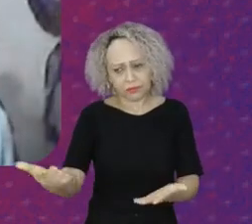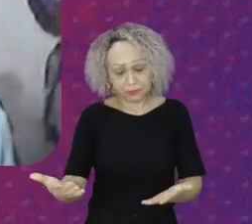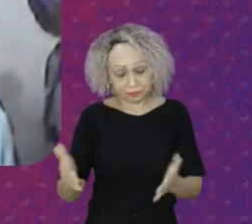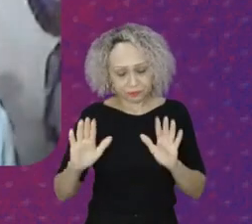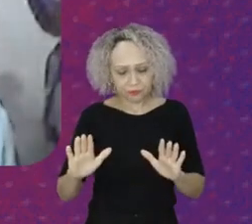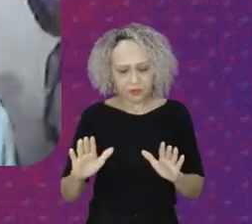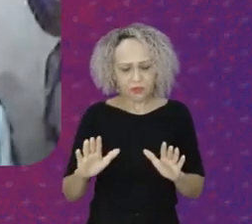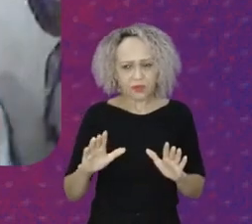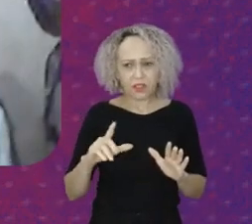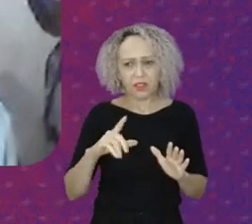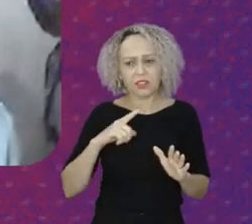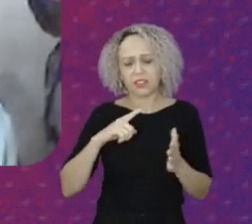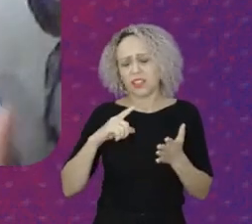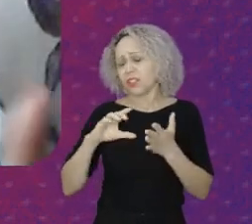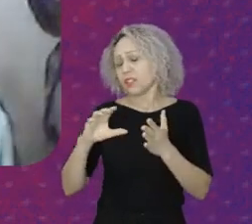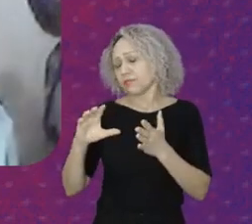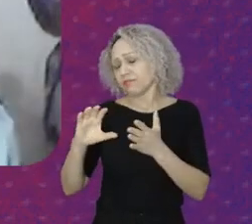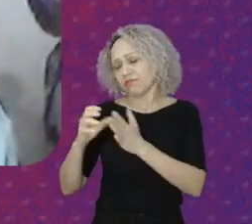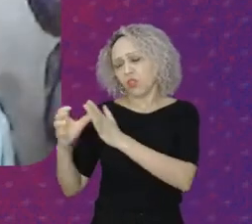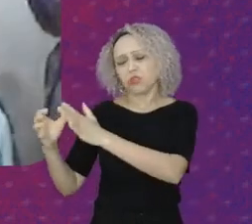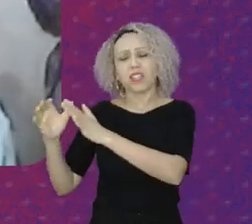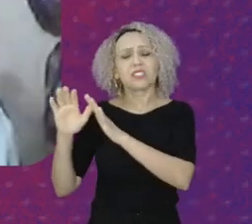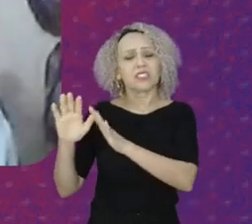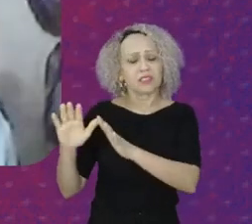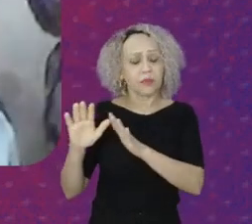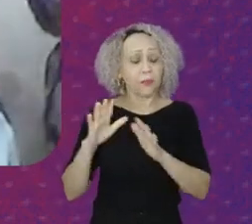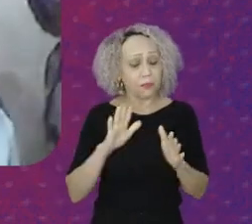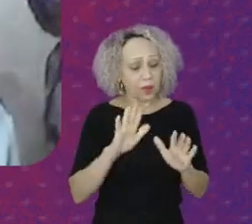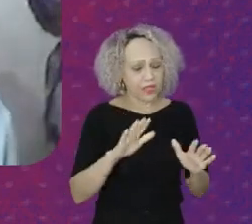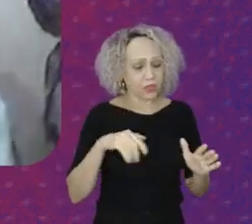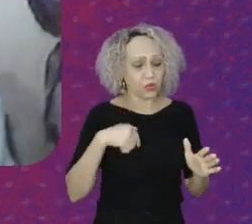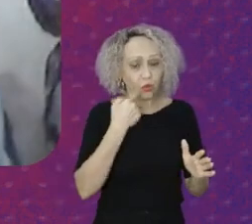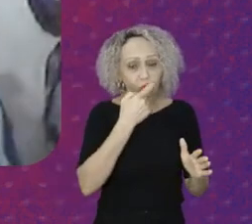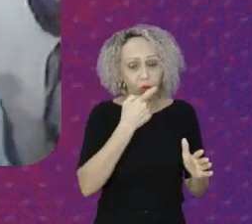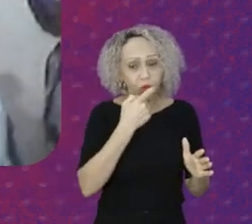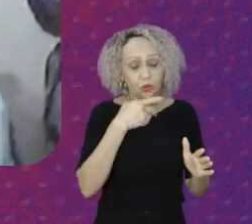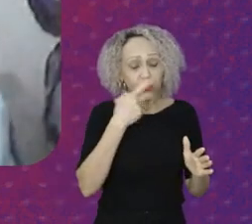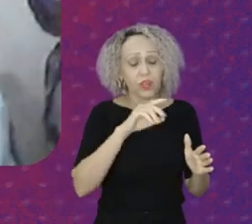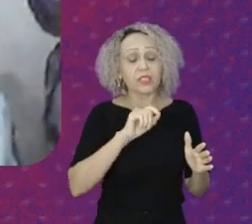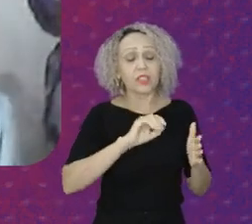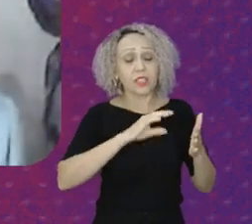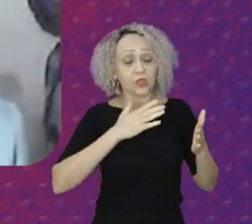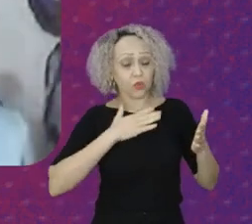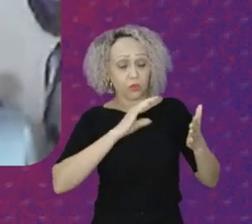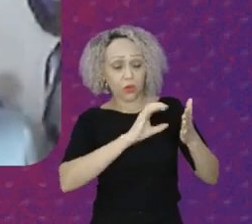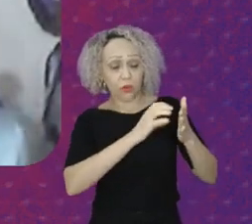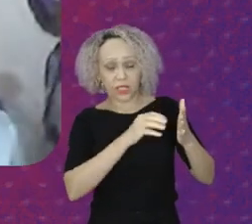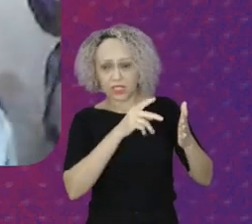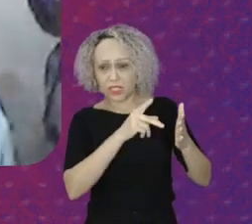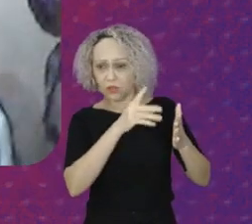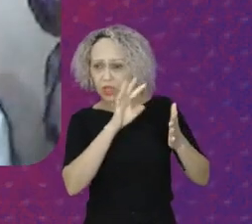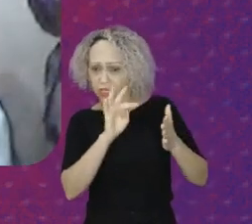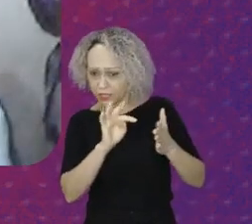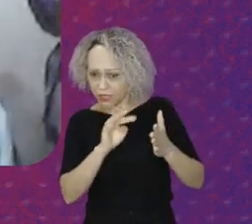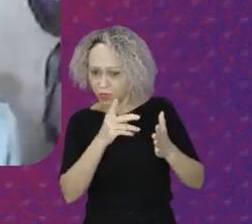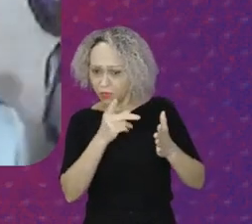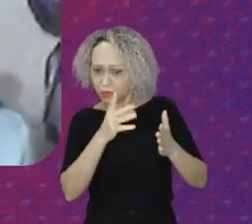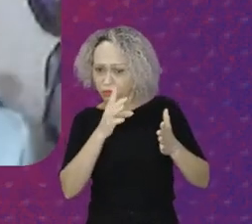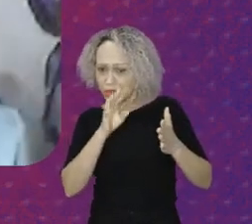meu partido, o Partido dos Trabalhadores e das Trabalhadoras, do partido que na favela